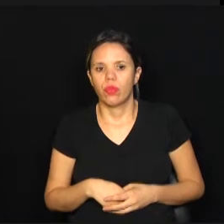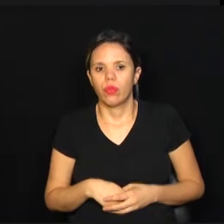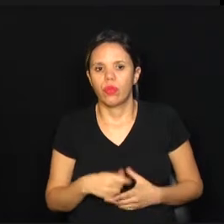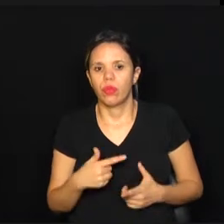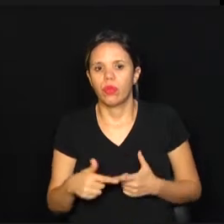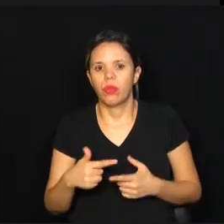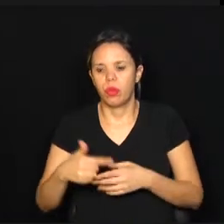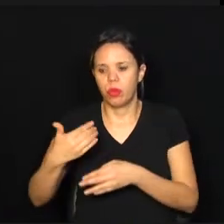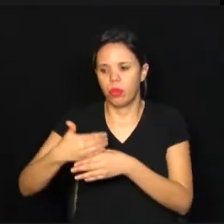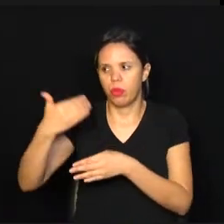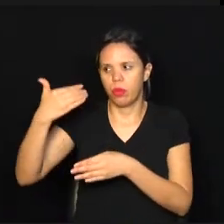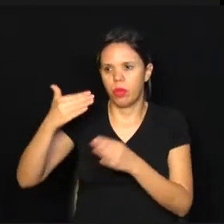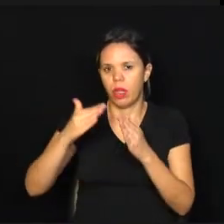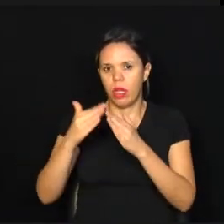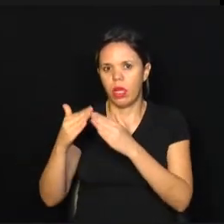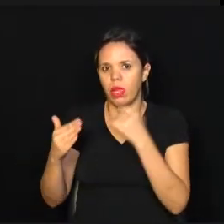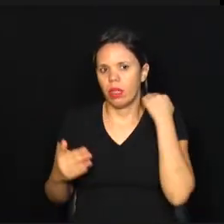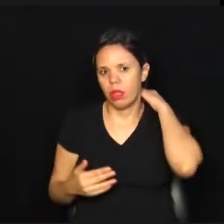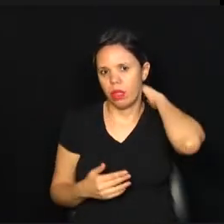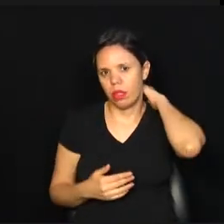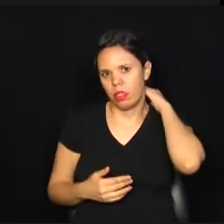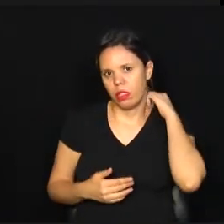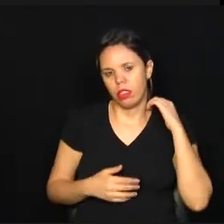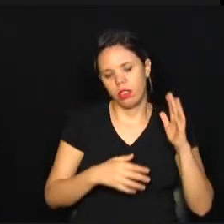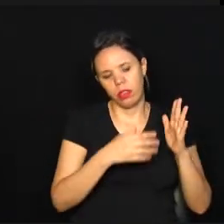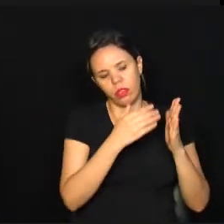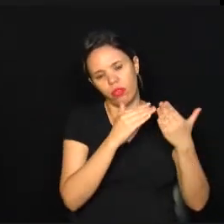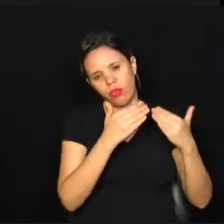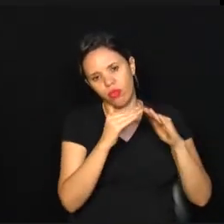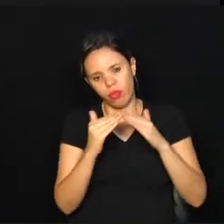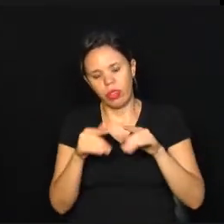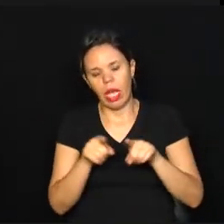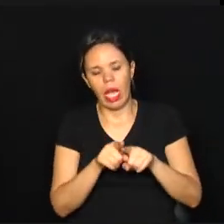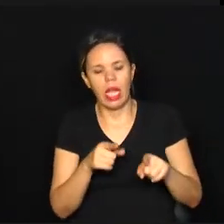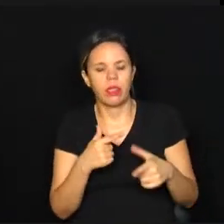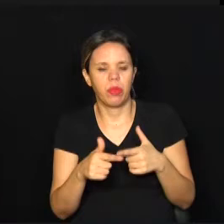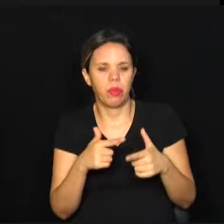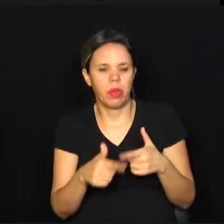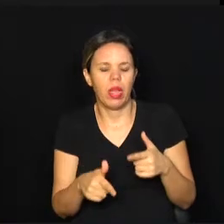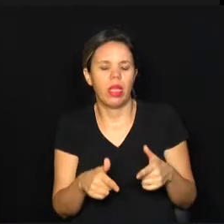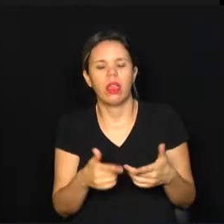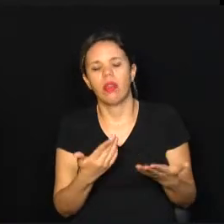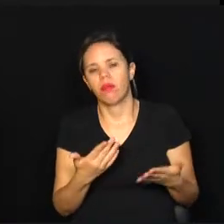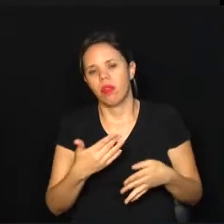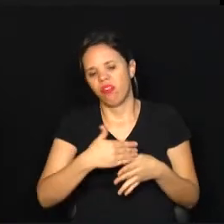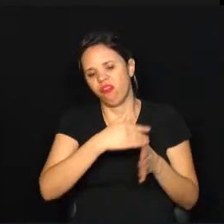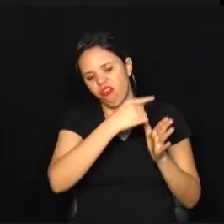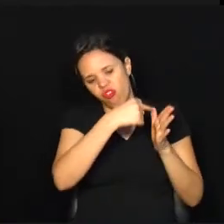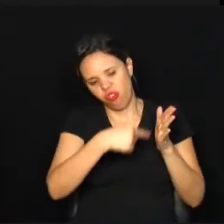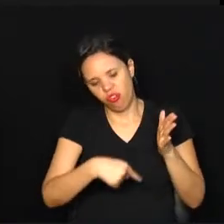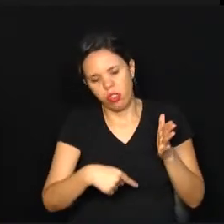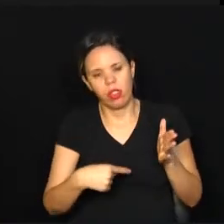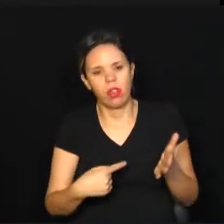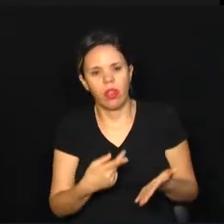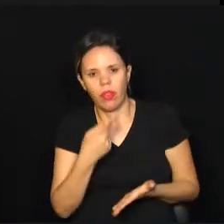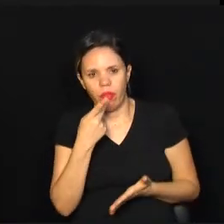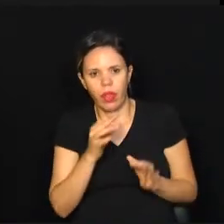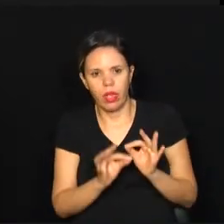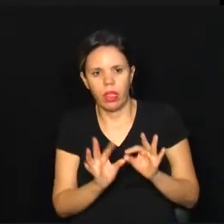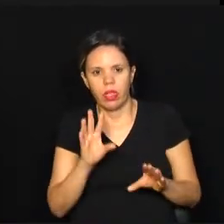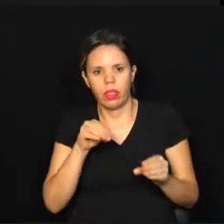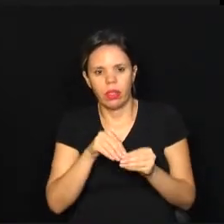rachaduras em algumas casas. Então, toda essa questão aí também mais aí, minha fala é mais em cima